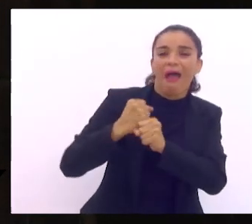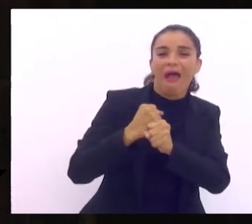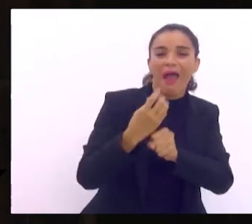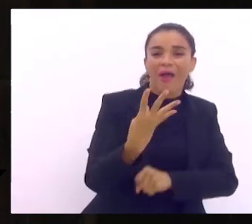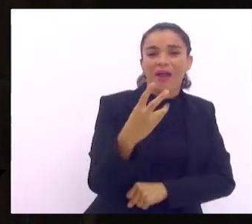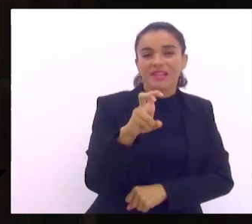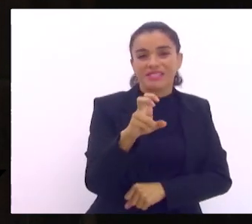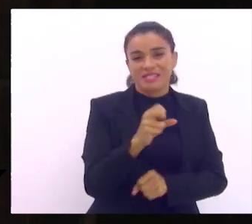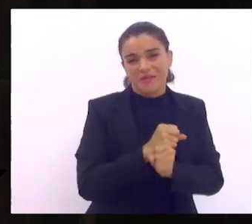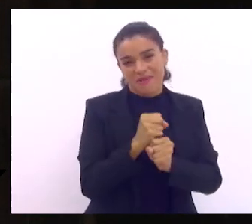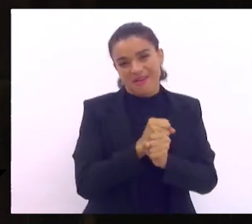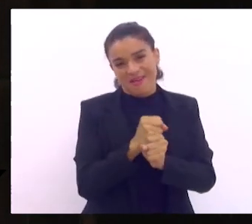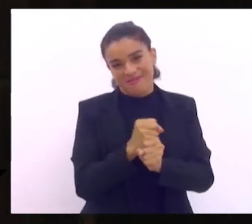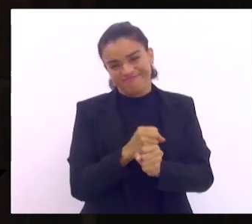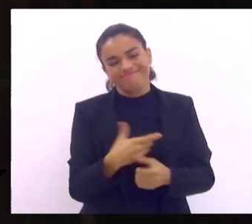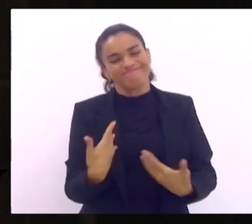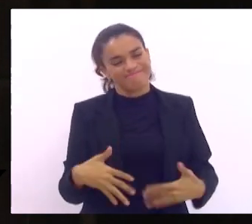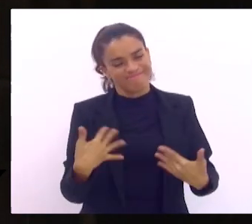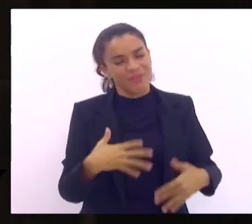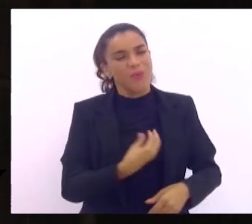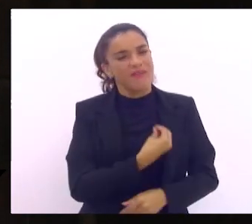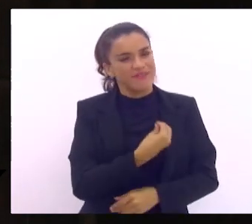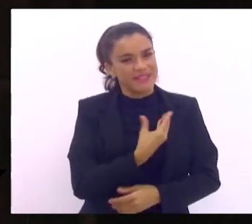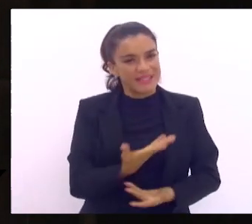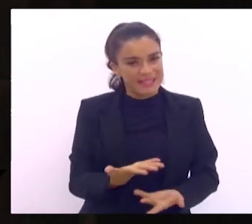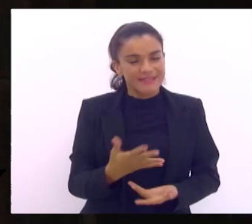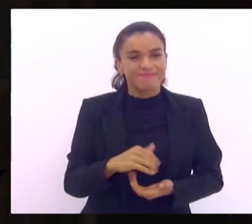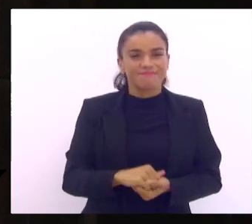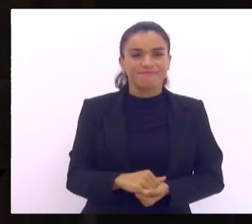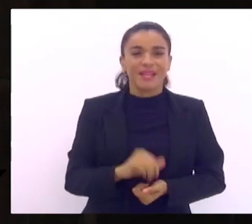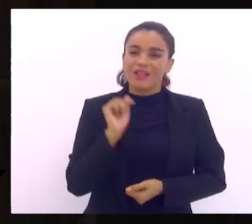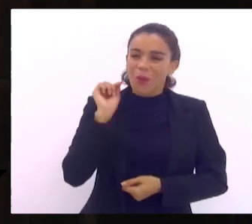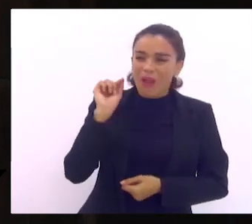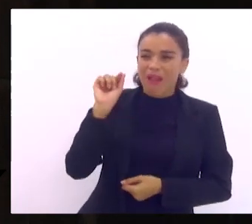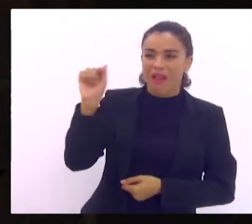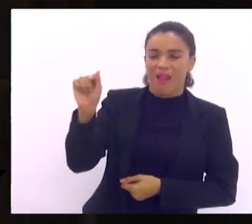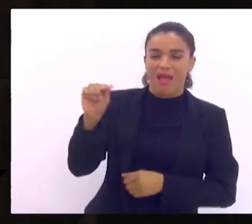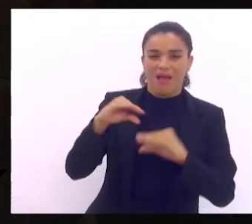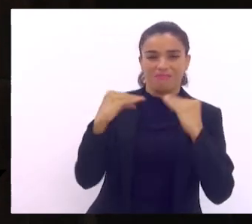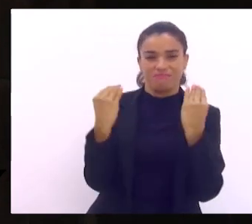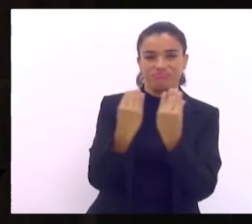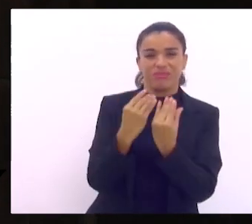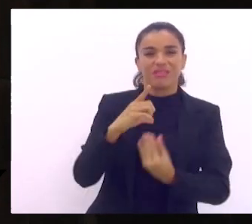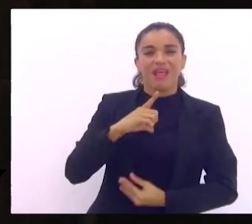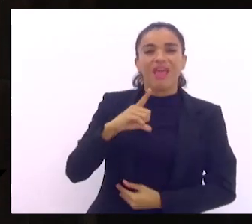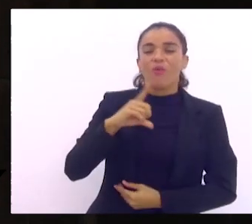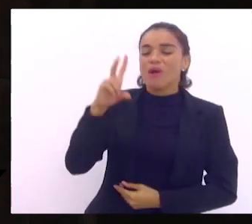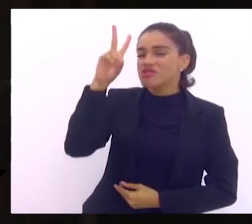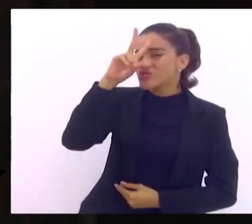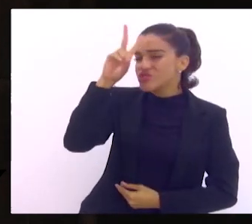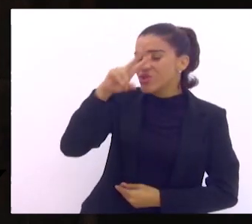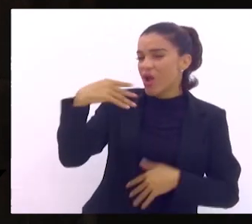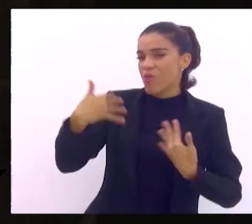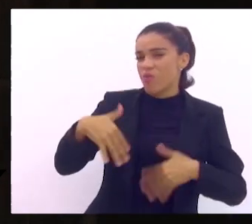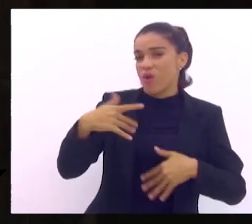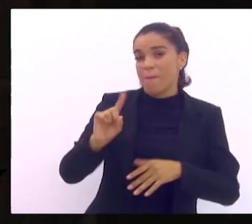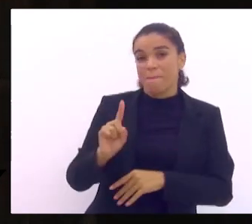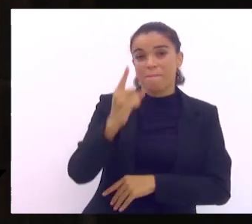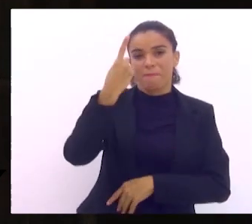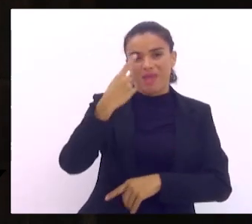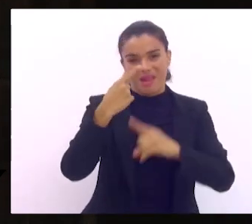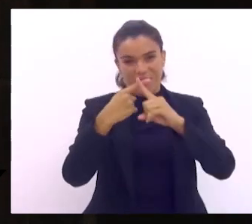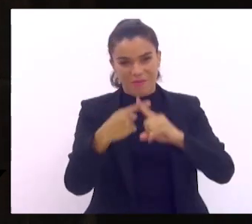45 anos, é uma vida inteira. Então, nós temos ali uma história no Célio de Barros. Minha primeira competição